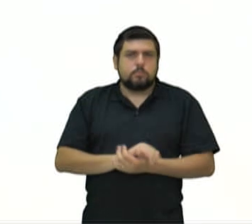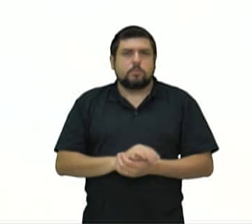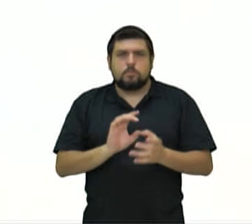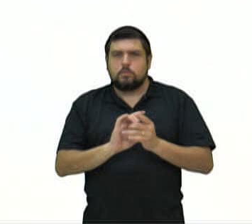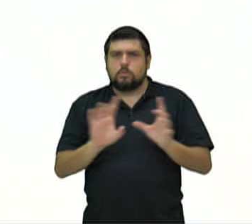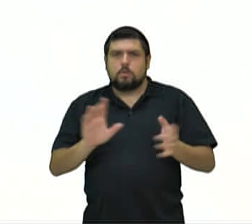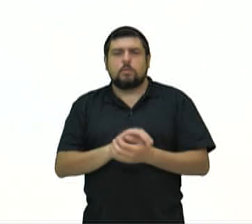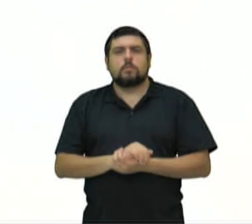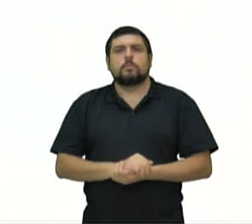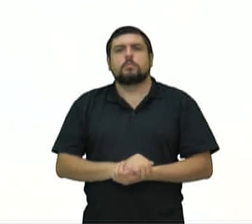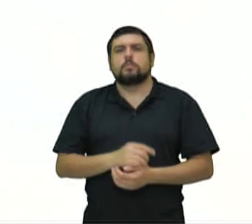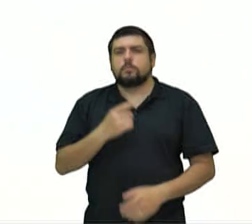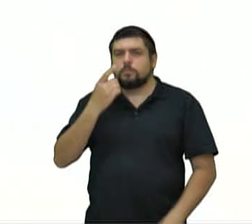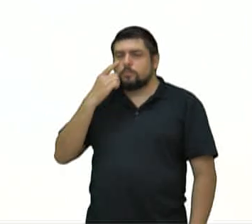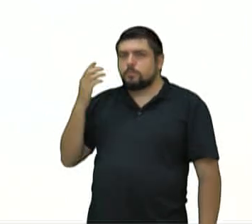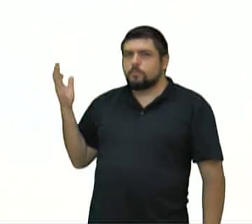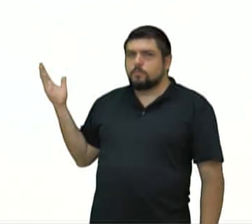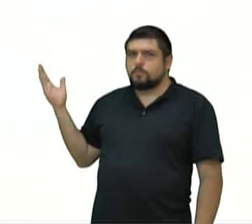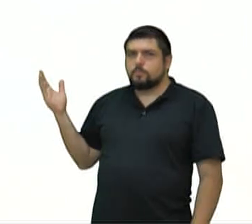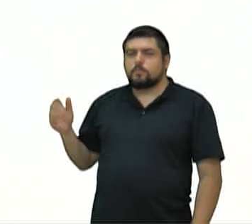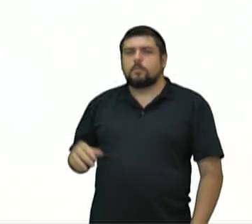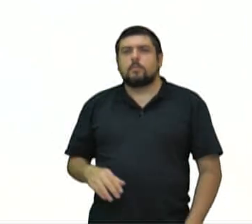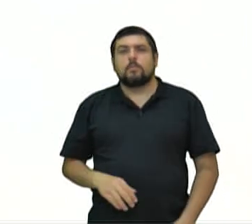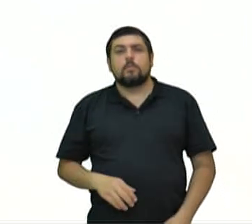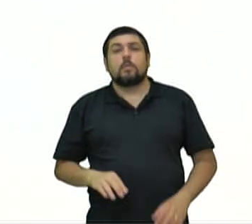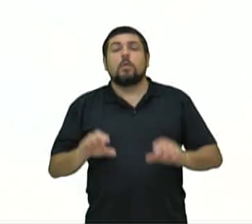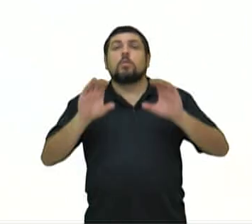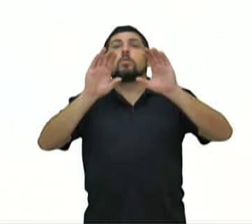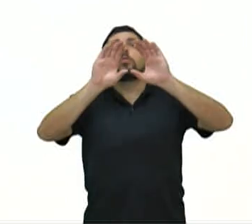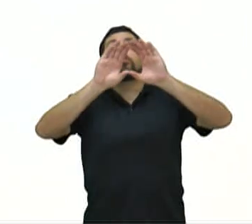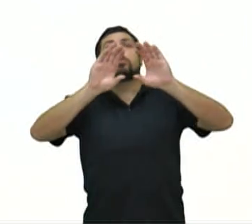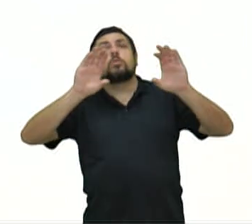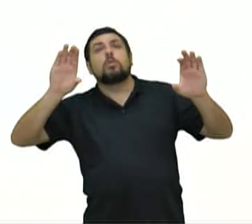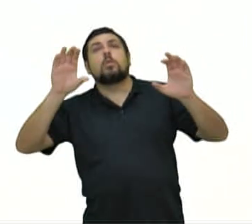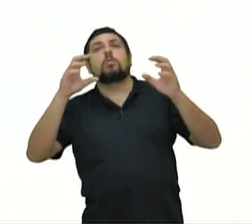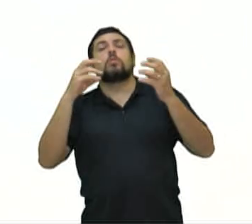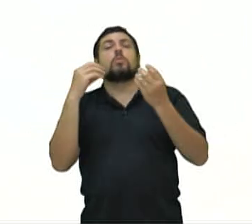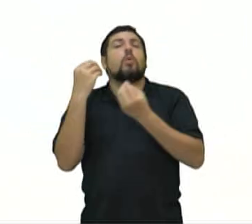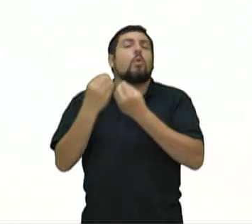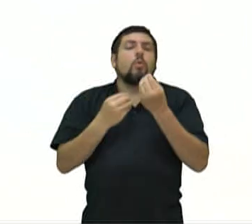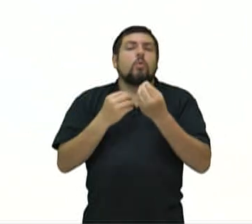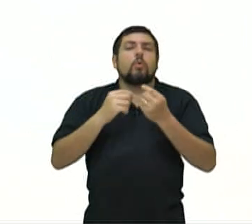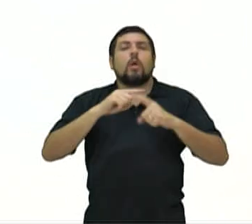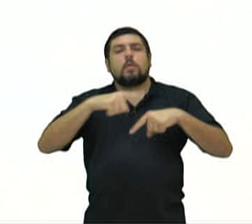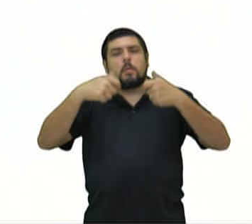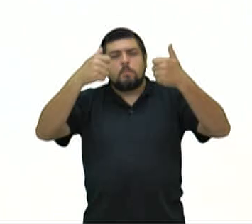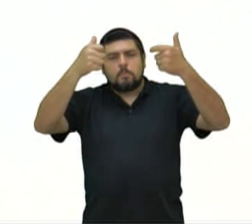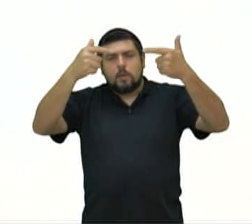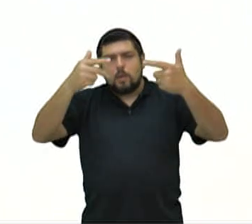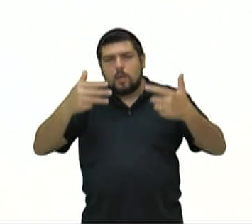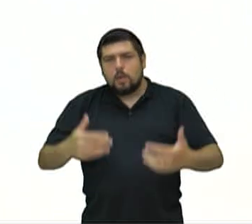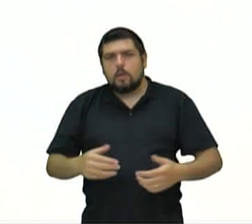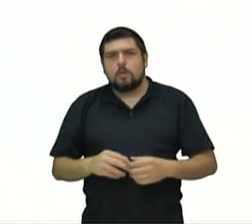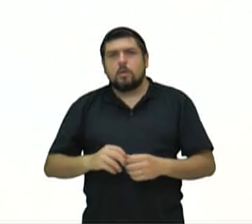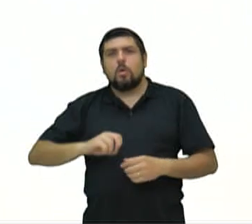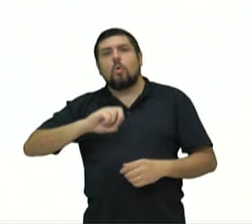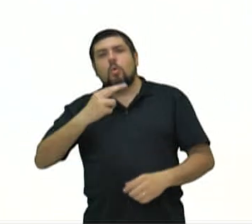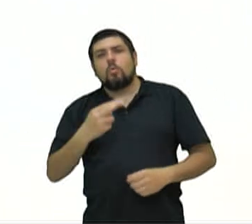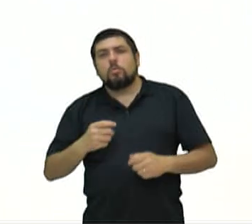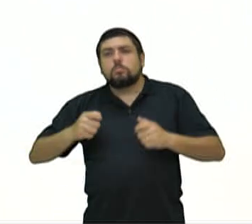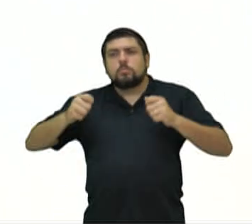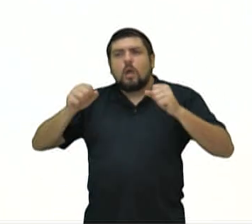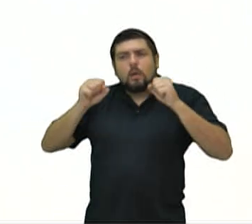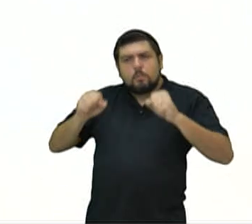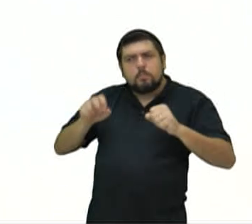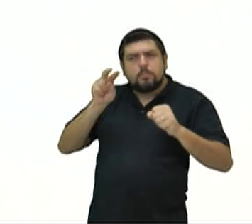sky is, o céu está, e aí você começa a descrever o céu. I can see. Eu posso ver.